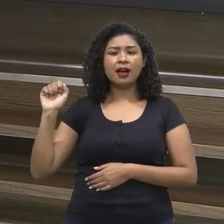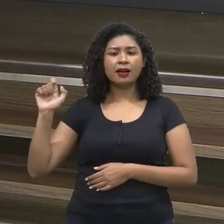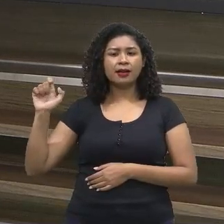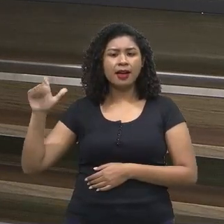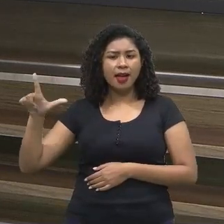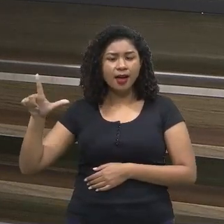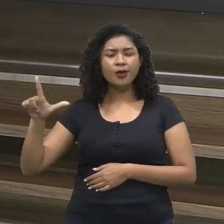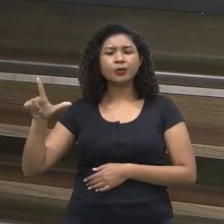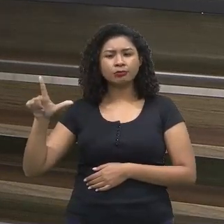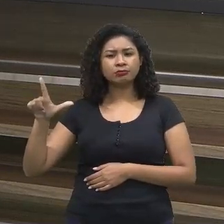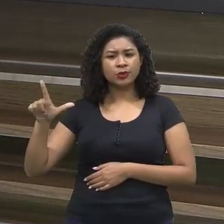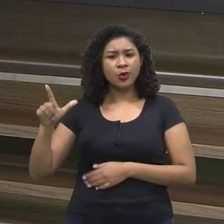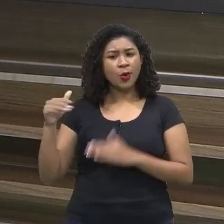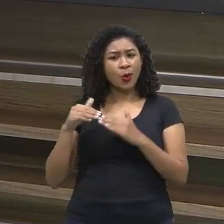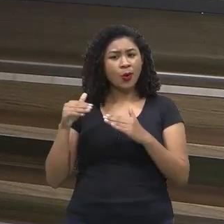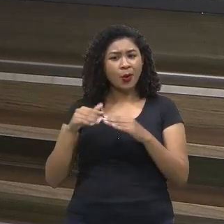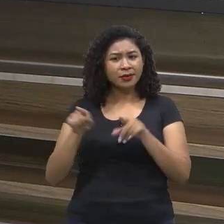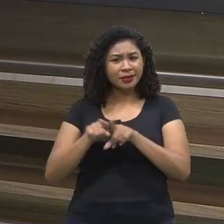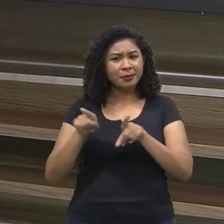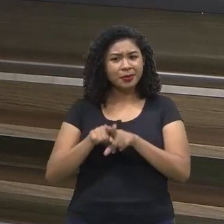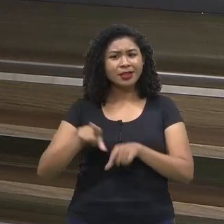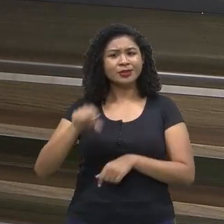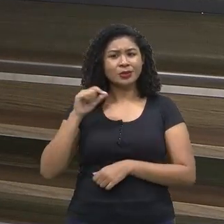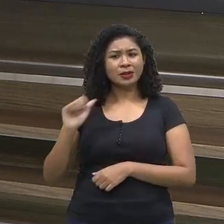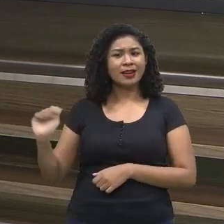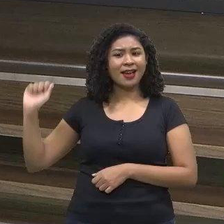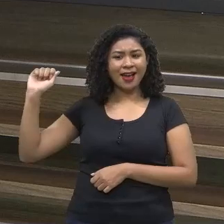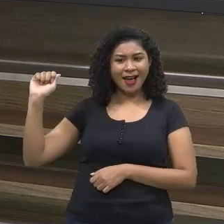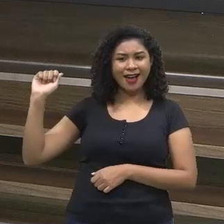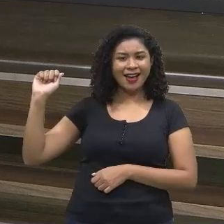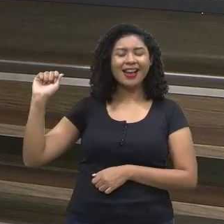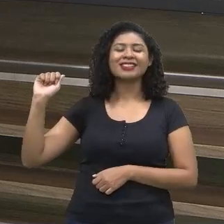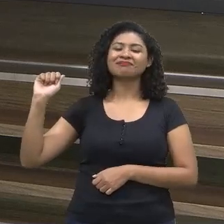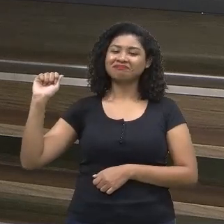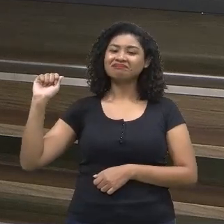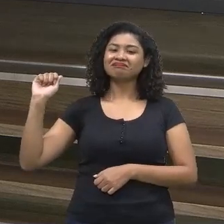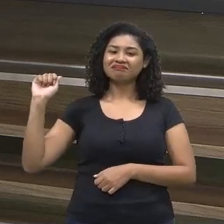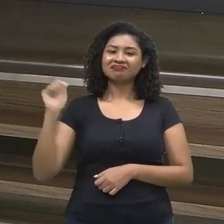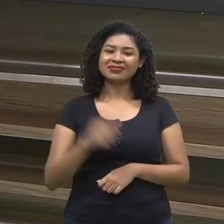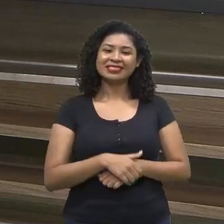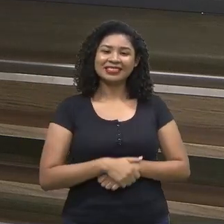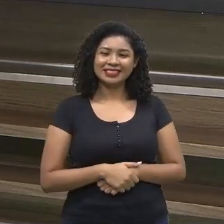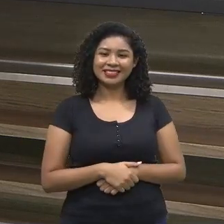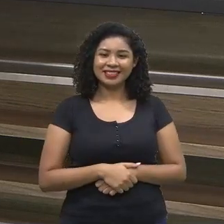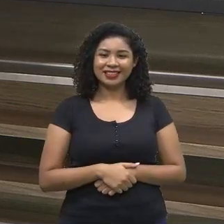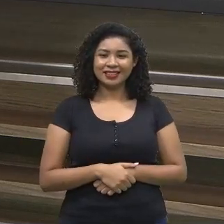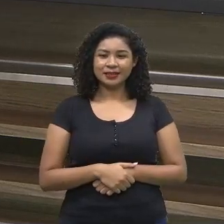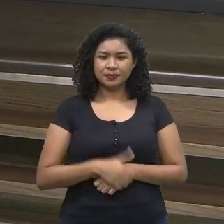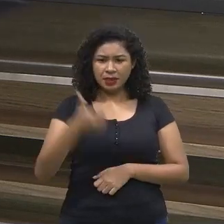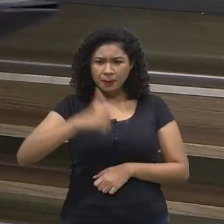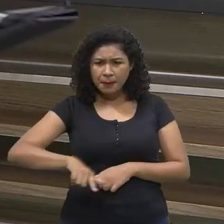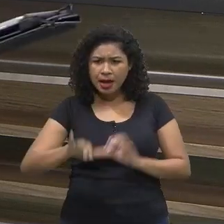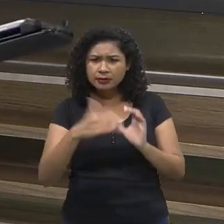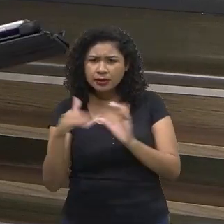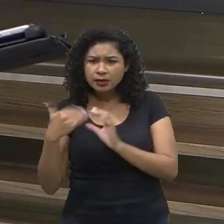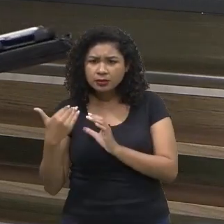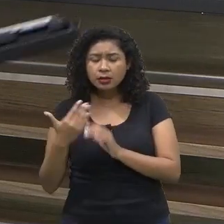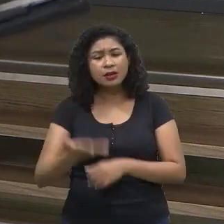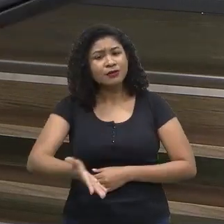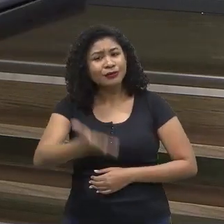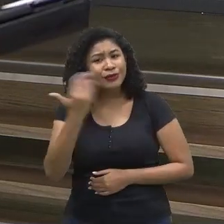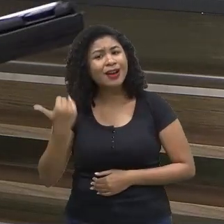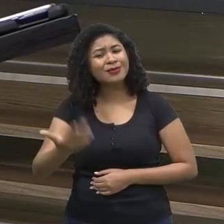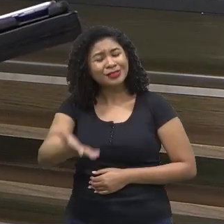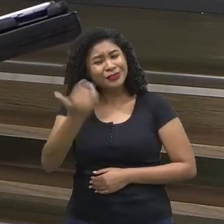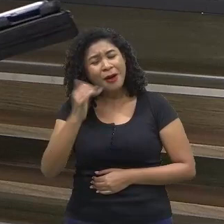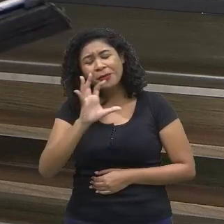Rafael está dizendo que é a letra A. Ele está dizendo que é a letra A. Vamos, tem mais participação? Vamos, meus